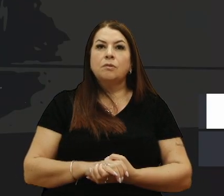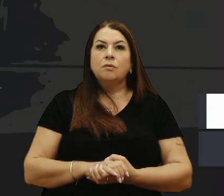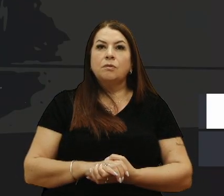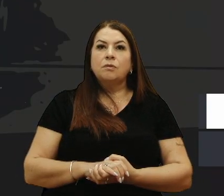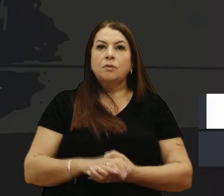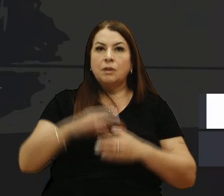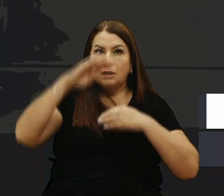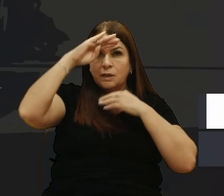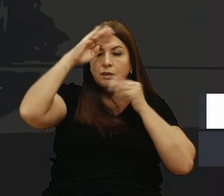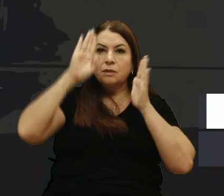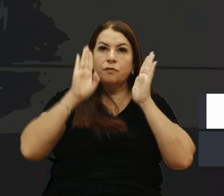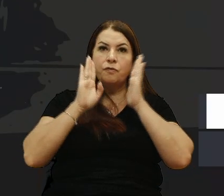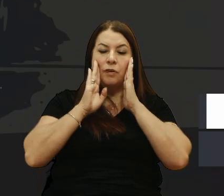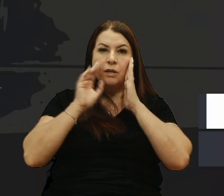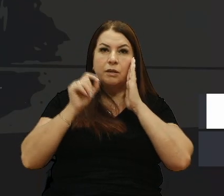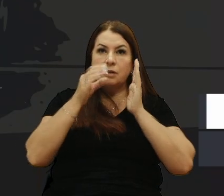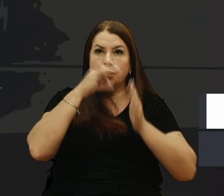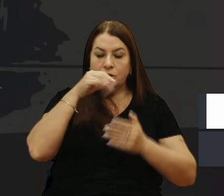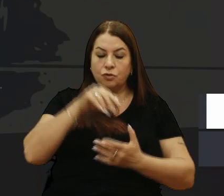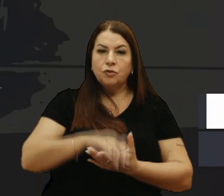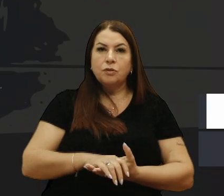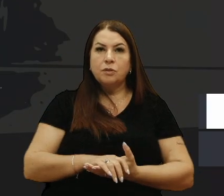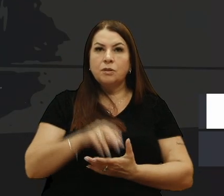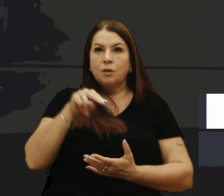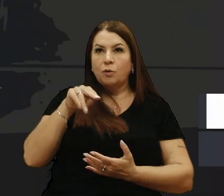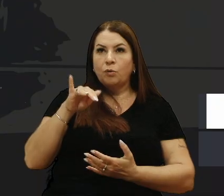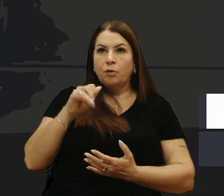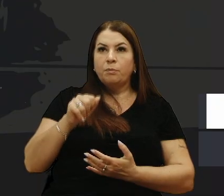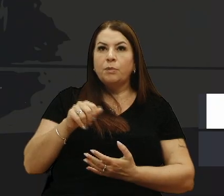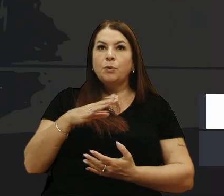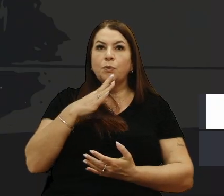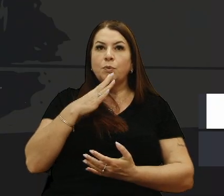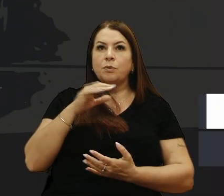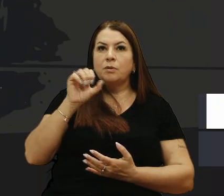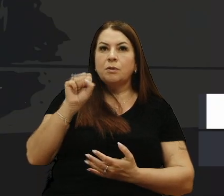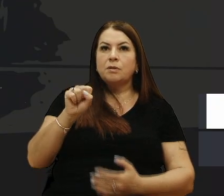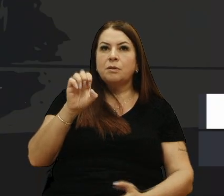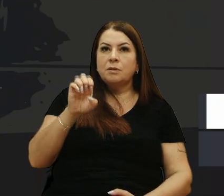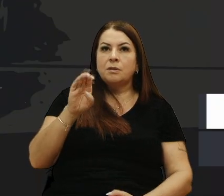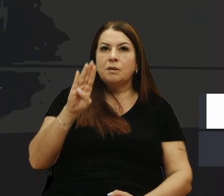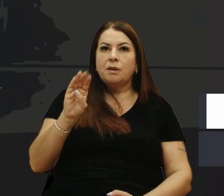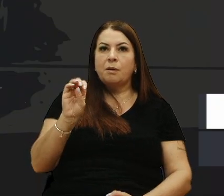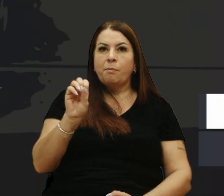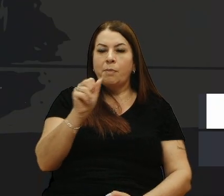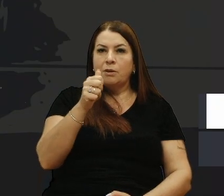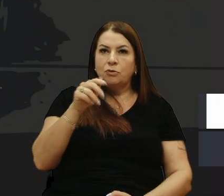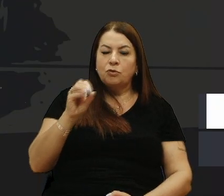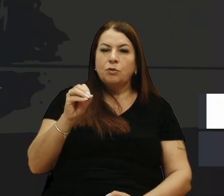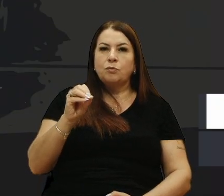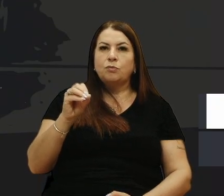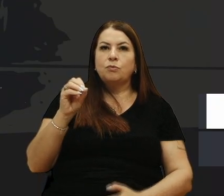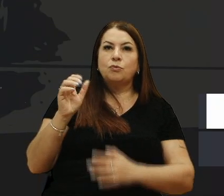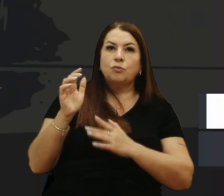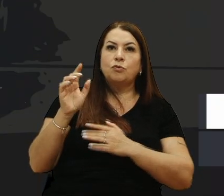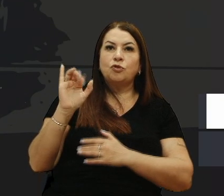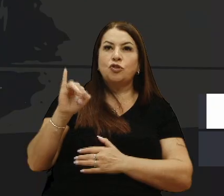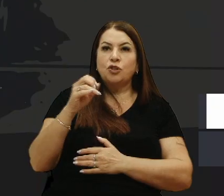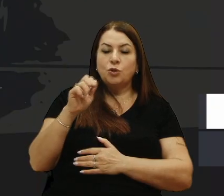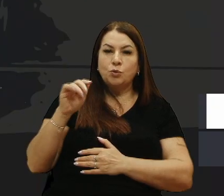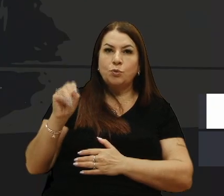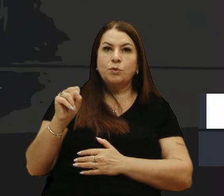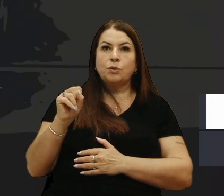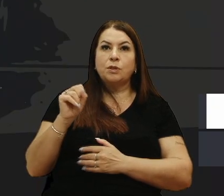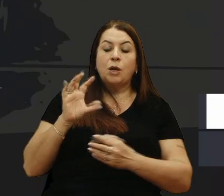das freiras a um convento em Caxias do Sul, Noêmia conheceu Sebastião de Jesus. A conexão entre eles